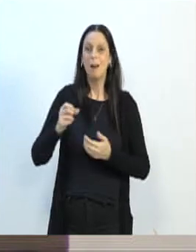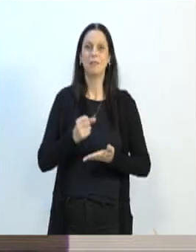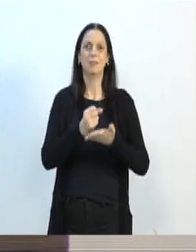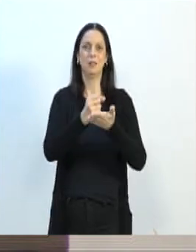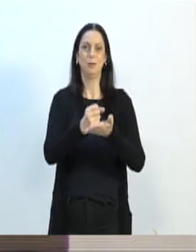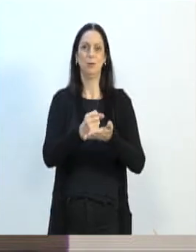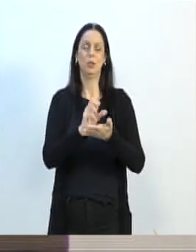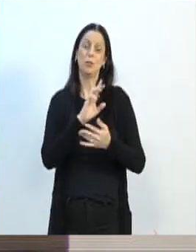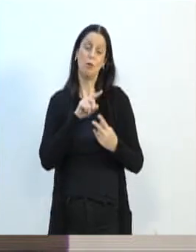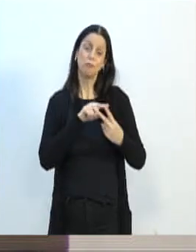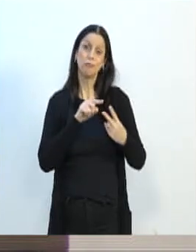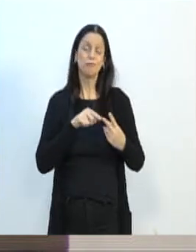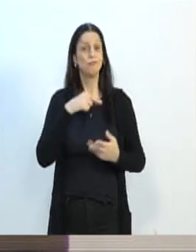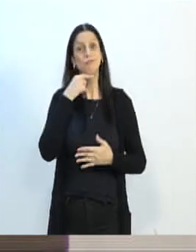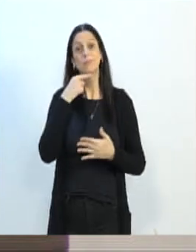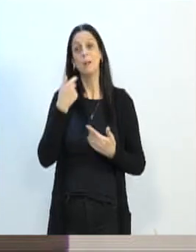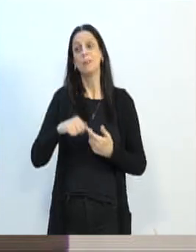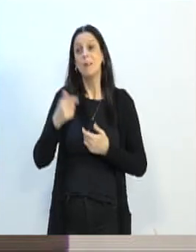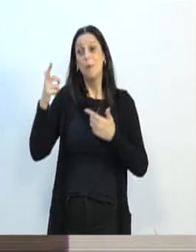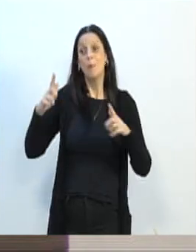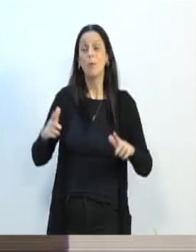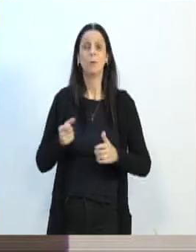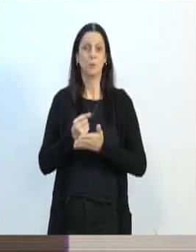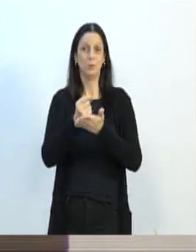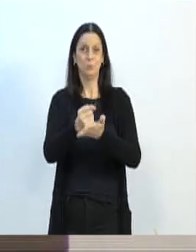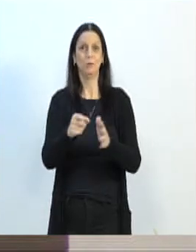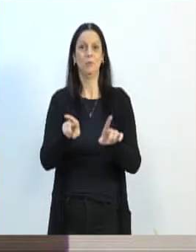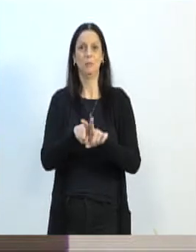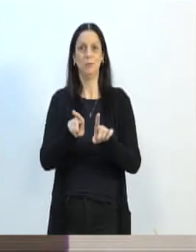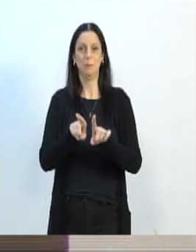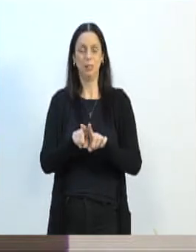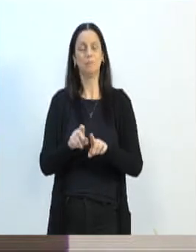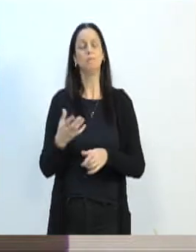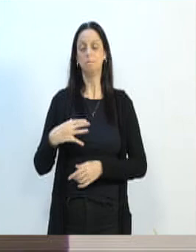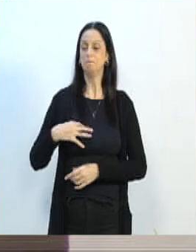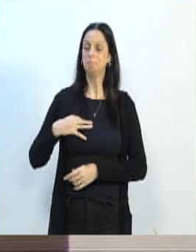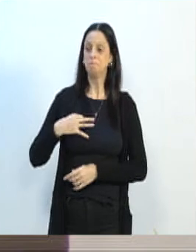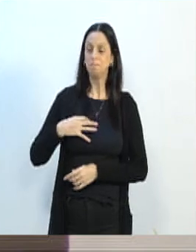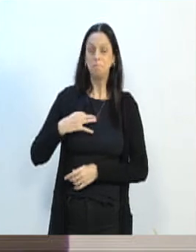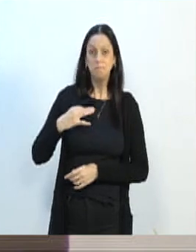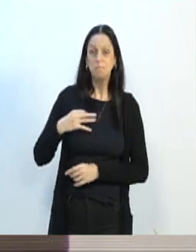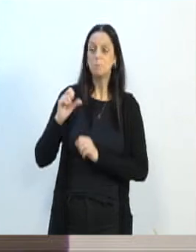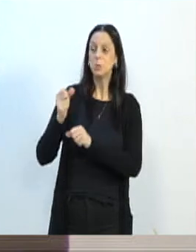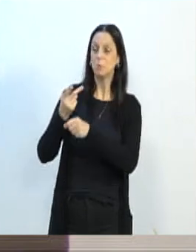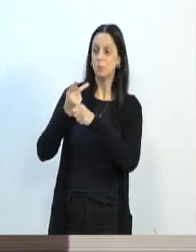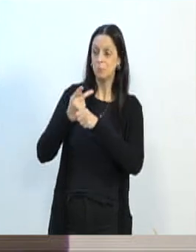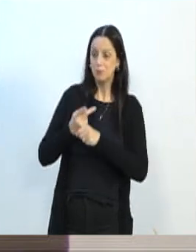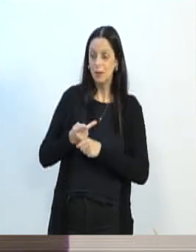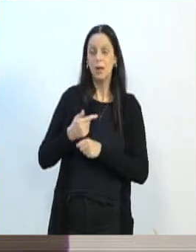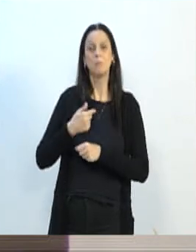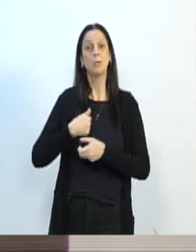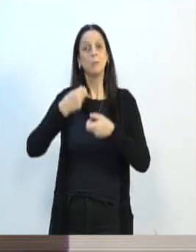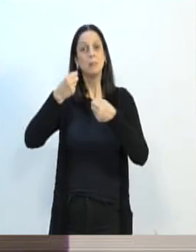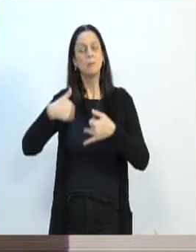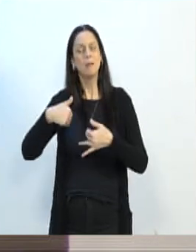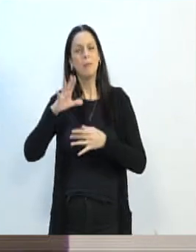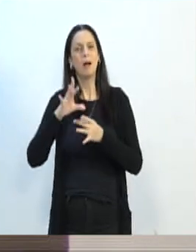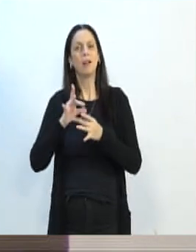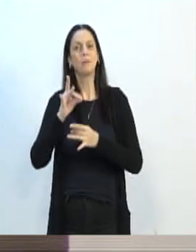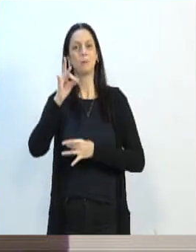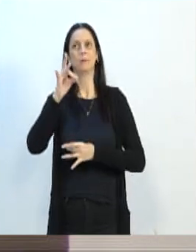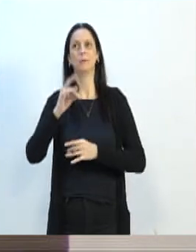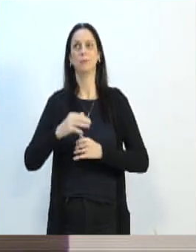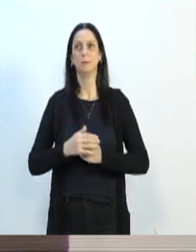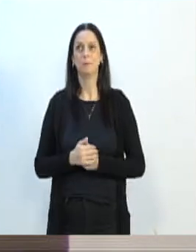da melhor acolhida, queremos antecipar os agradecimentos e nos colocar à disposição para qualquer esclarecimento adicional. Hildo